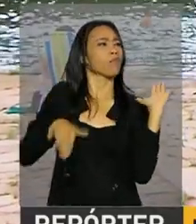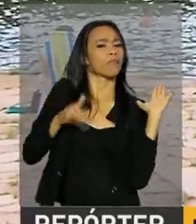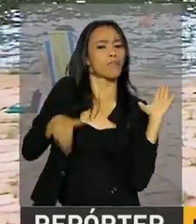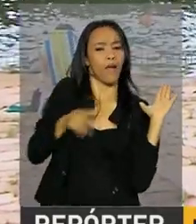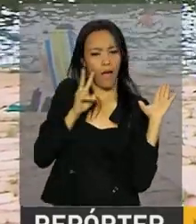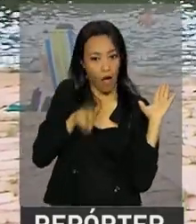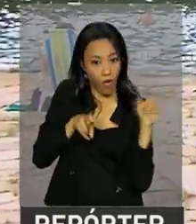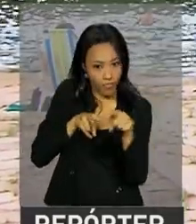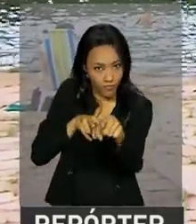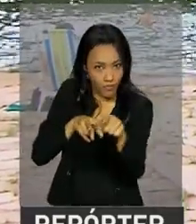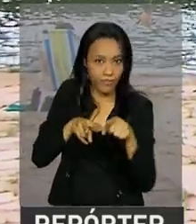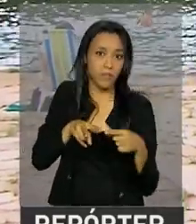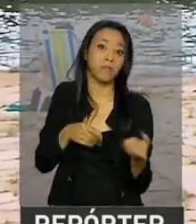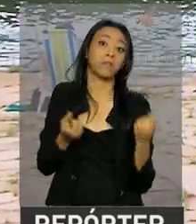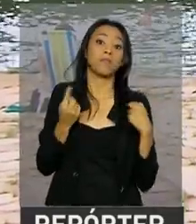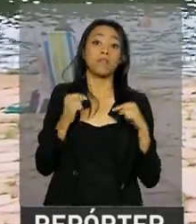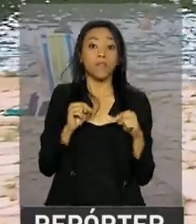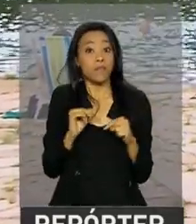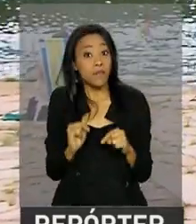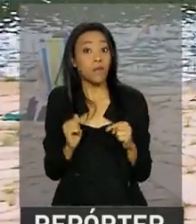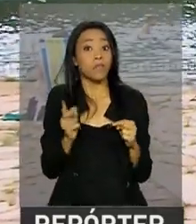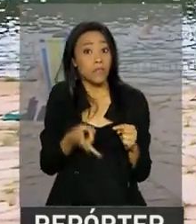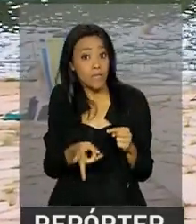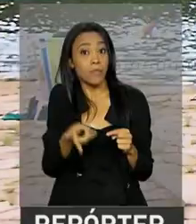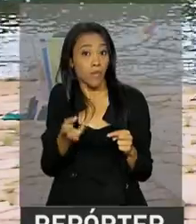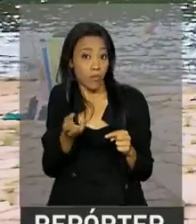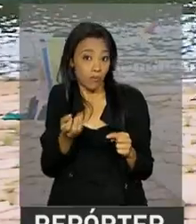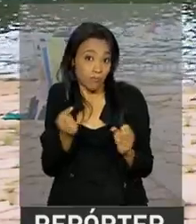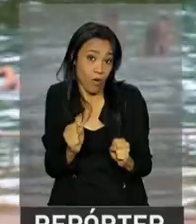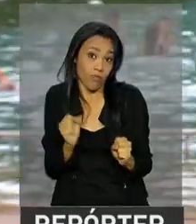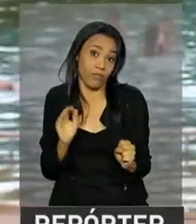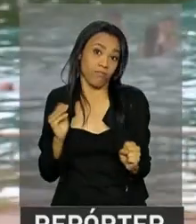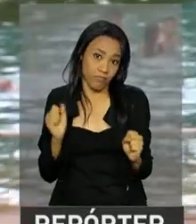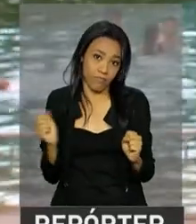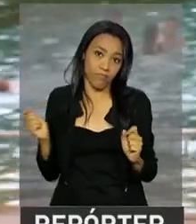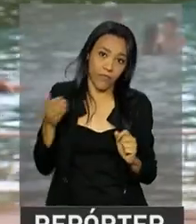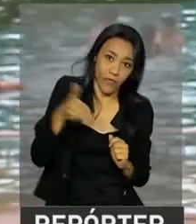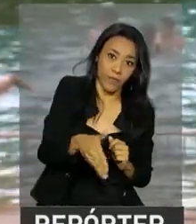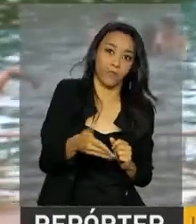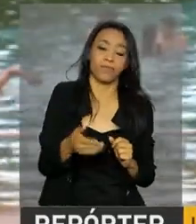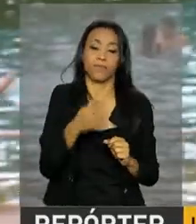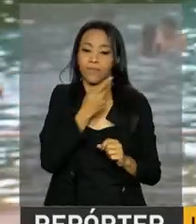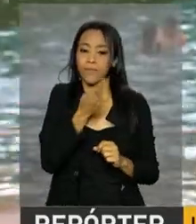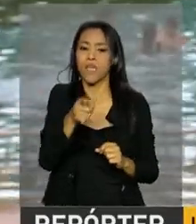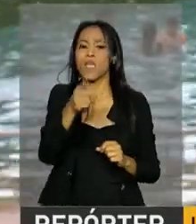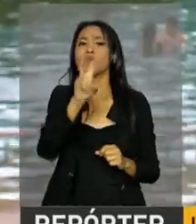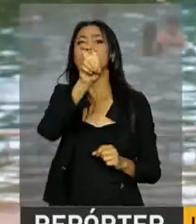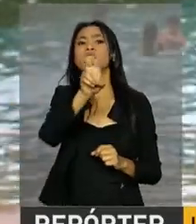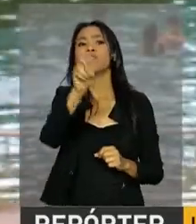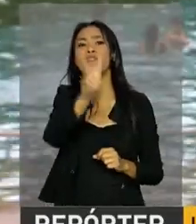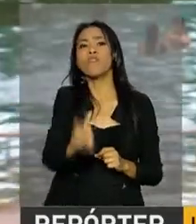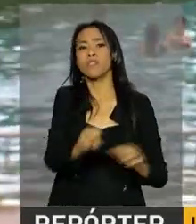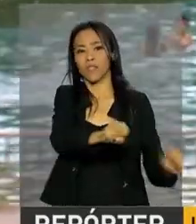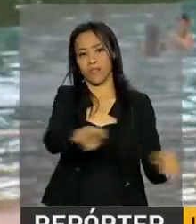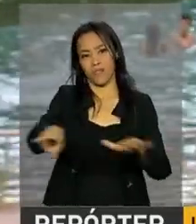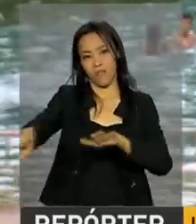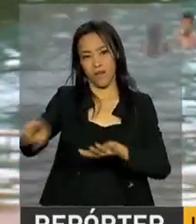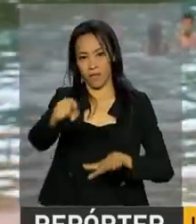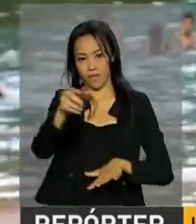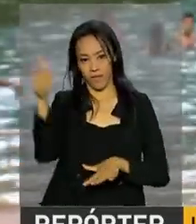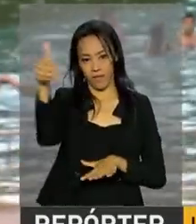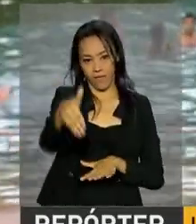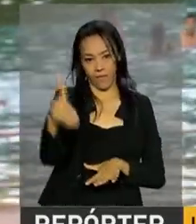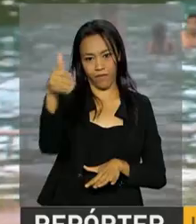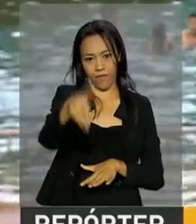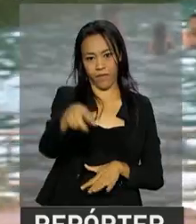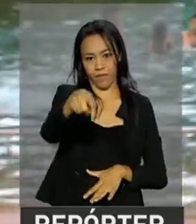nessa piscina de água mineral então assim sempre que eu posso eu tô aqui eu venho pelo menos cinco vezes por semana aqui na na